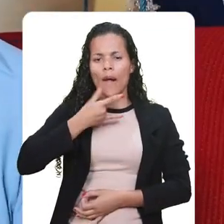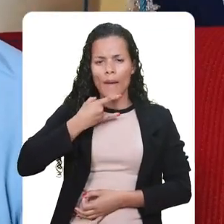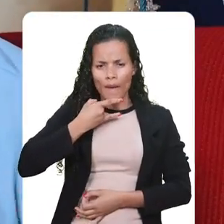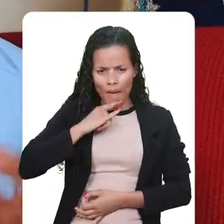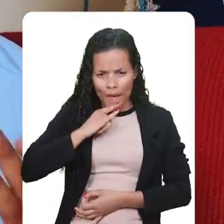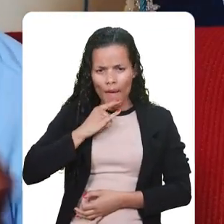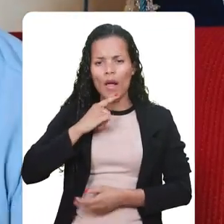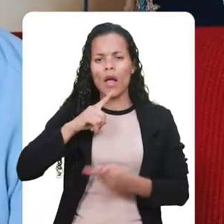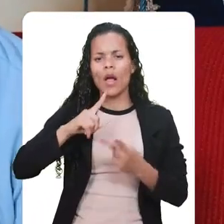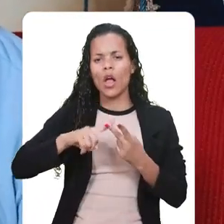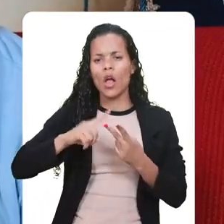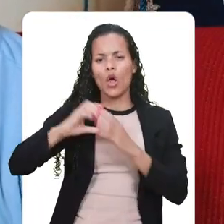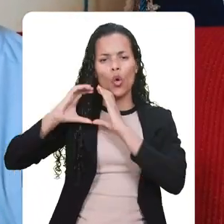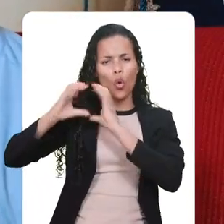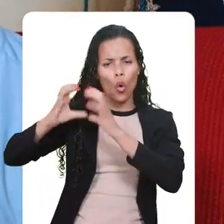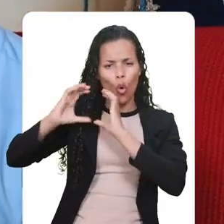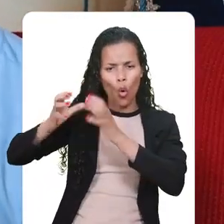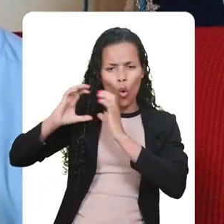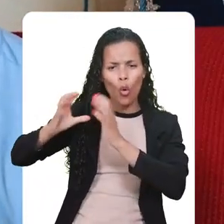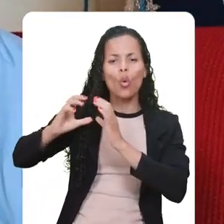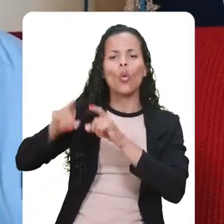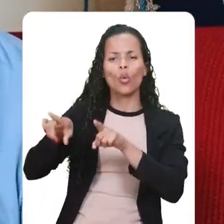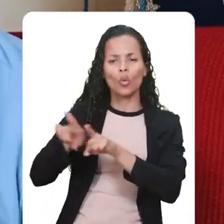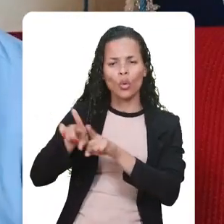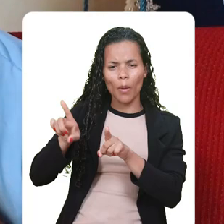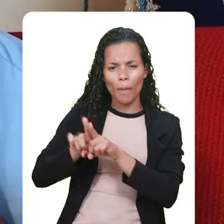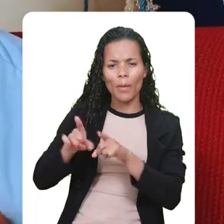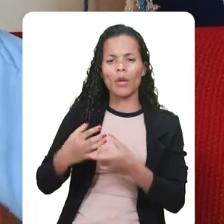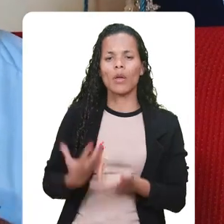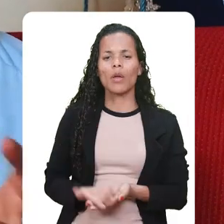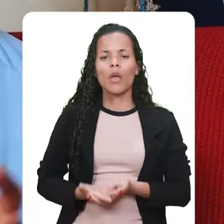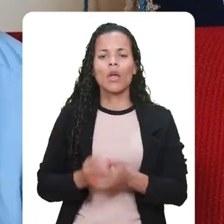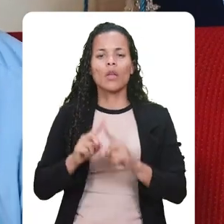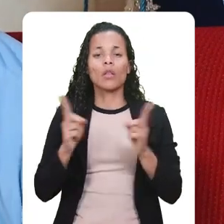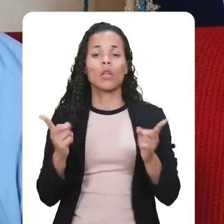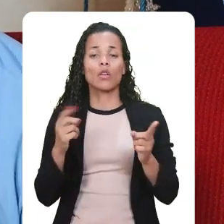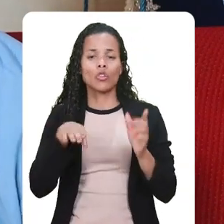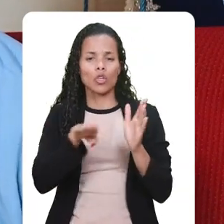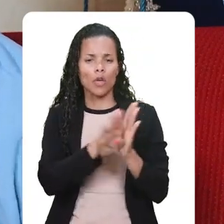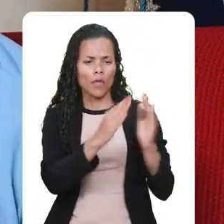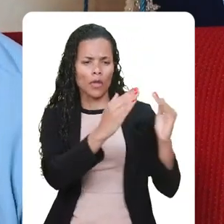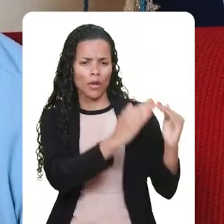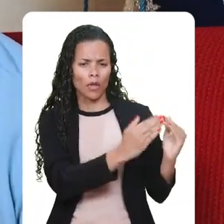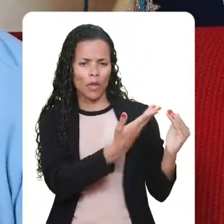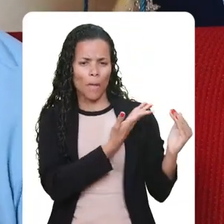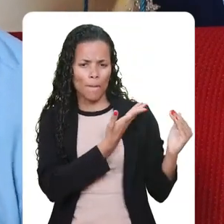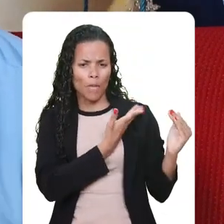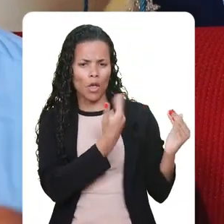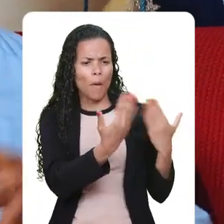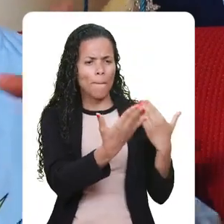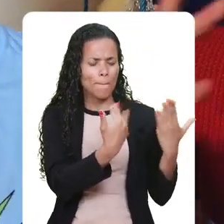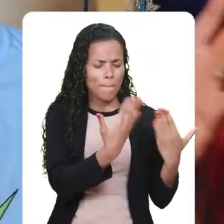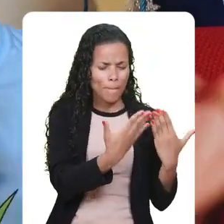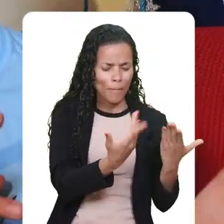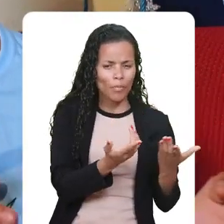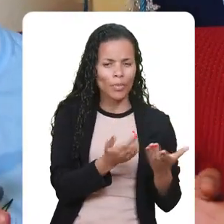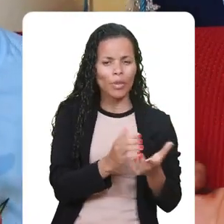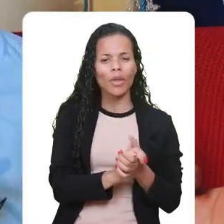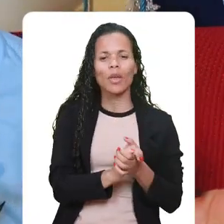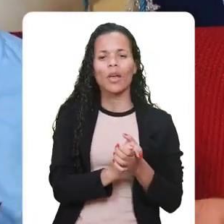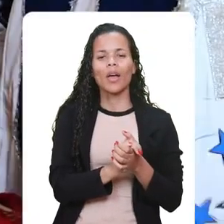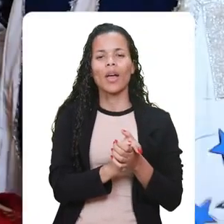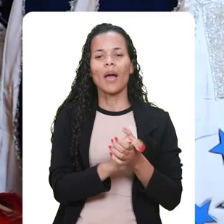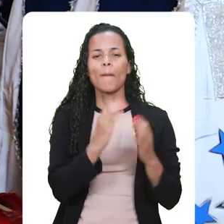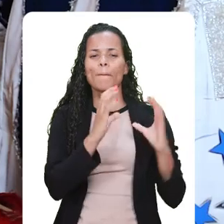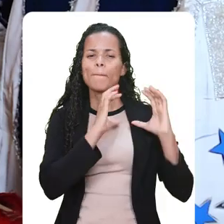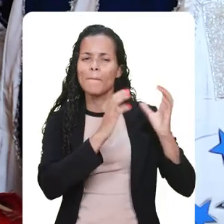de cabeça com leite de coco, uma batida de coco popularmente conhecida hoje. Então eles chegavam na casa dessas